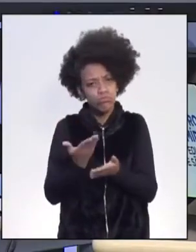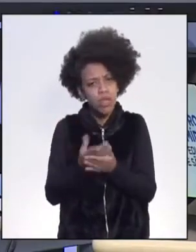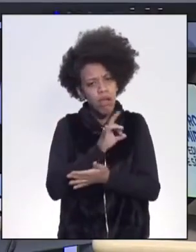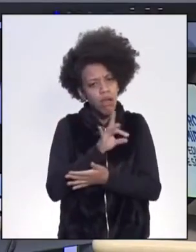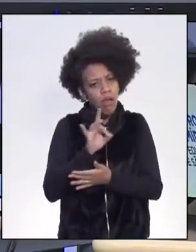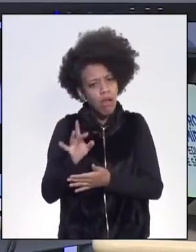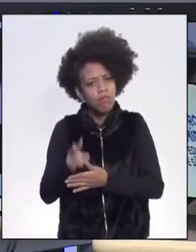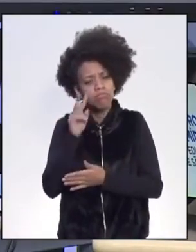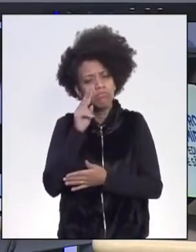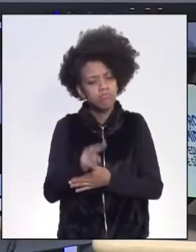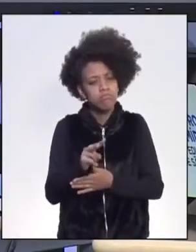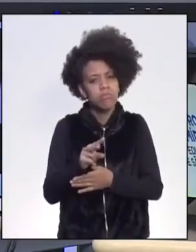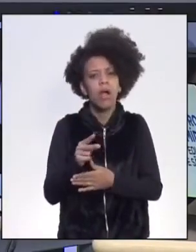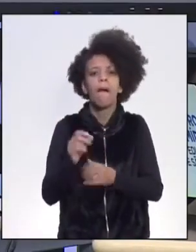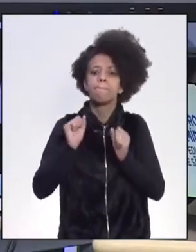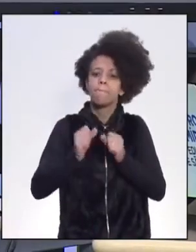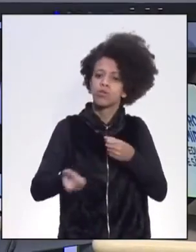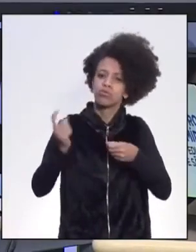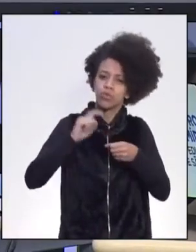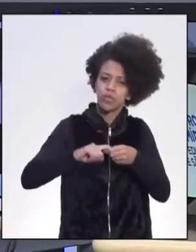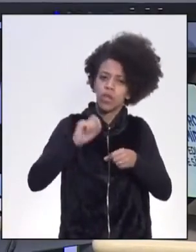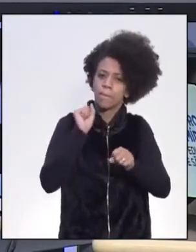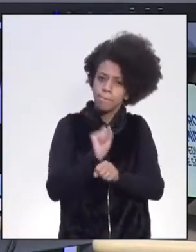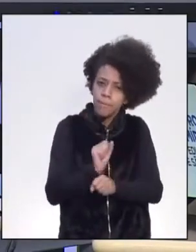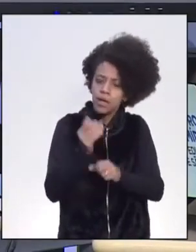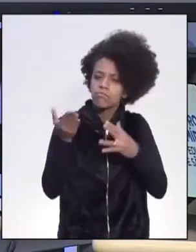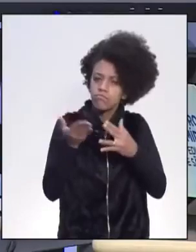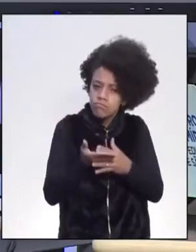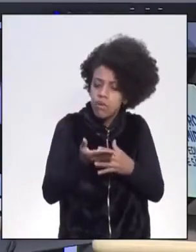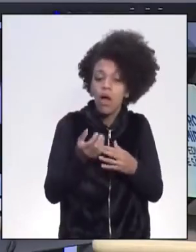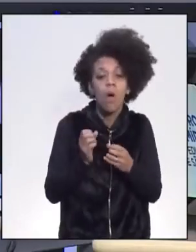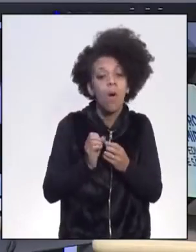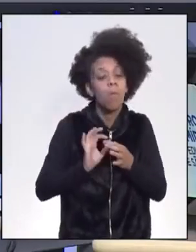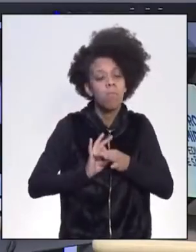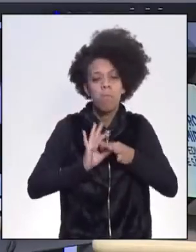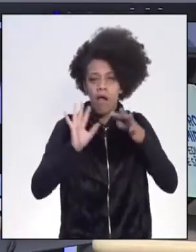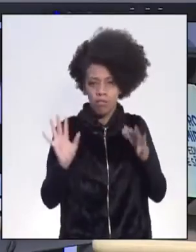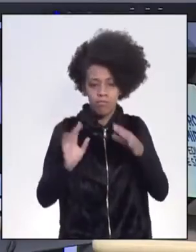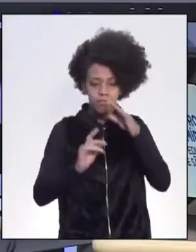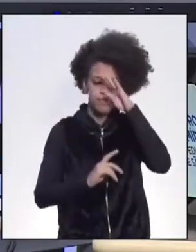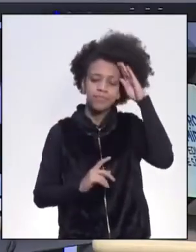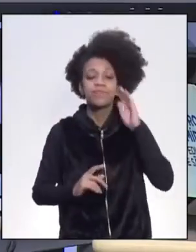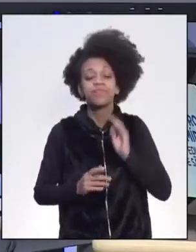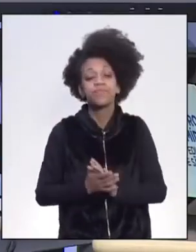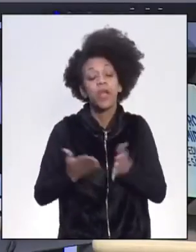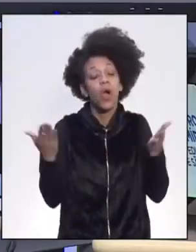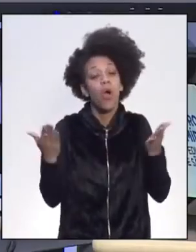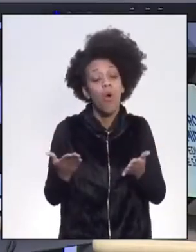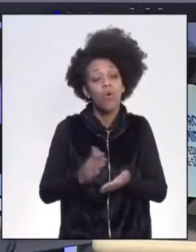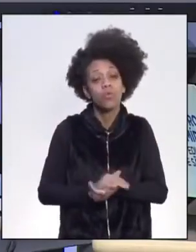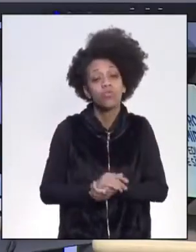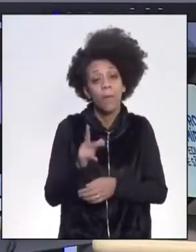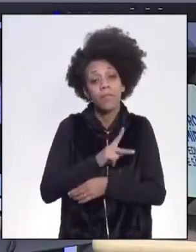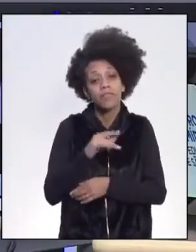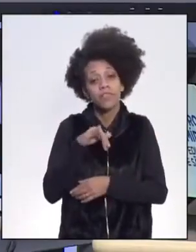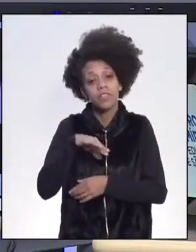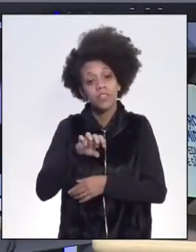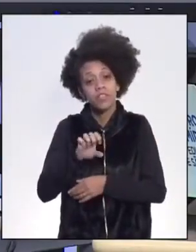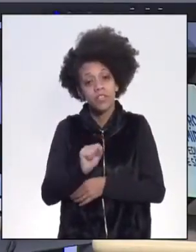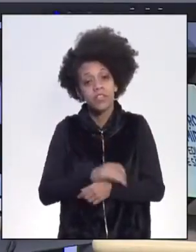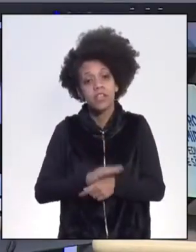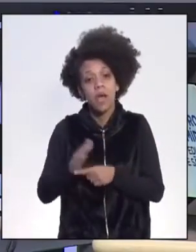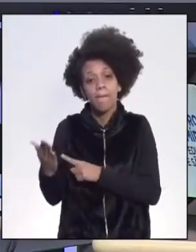com calma. Você pode voltar, parar quando quiser a aula lá pelo YouTube, tá bom? Bom, hoje eu conto com a professora Inês para